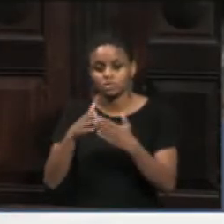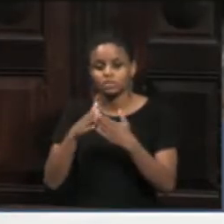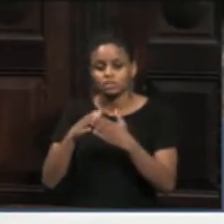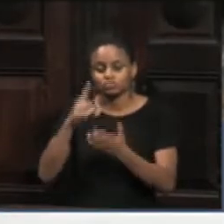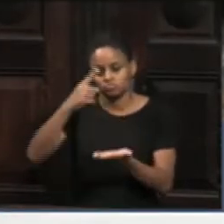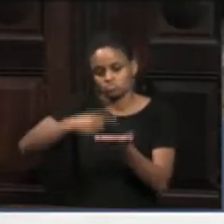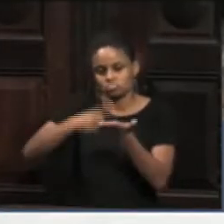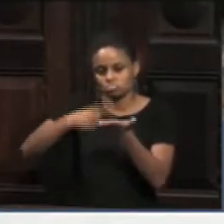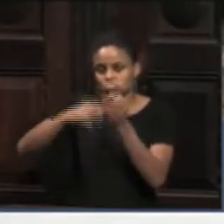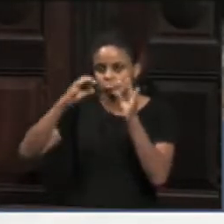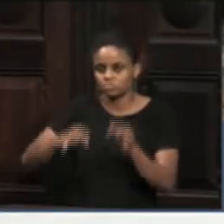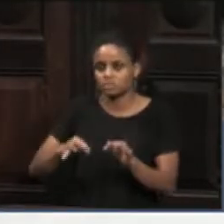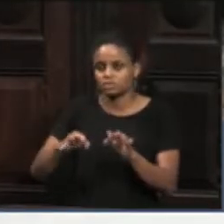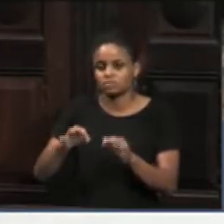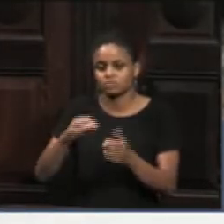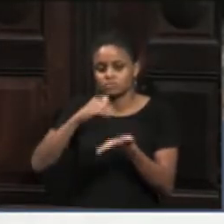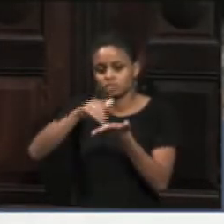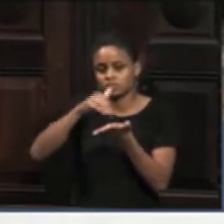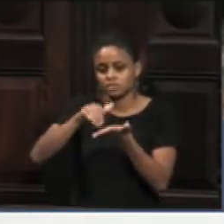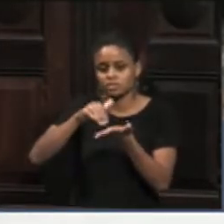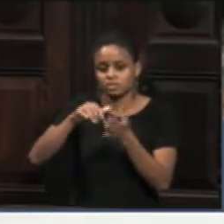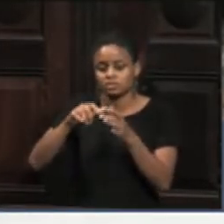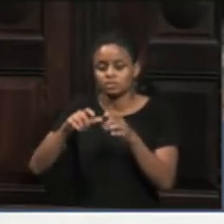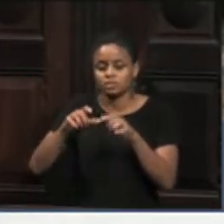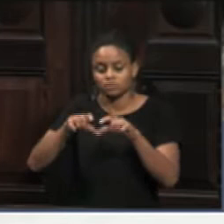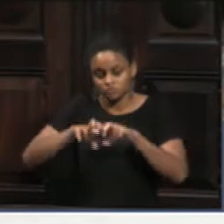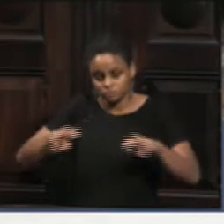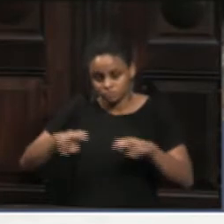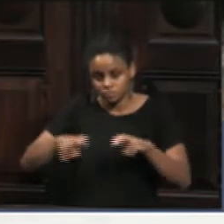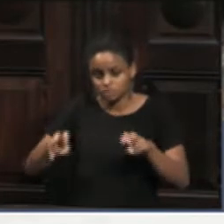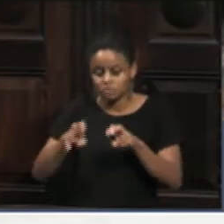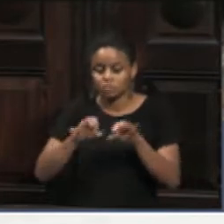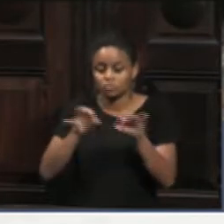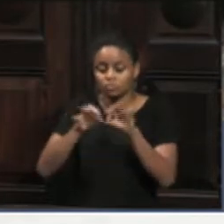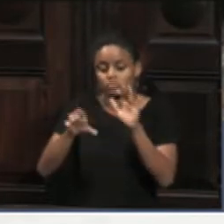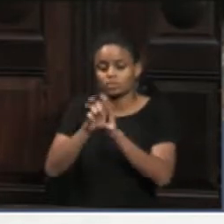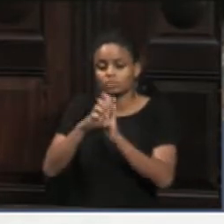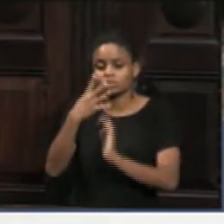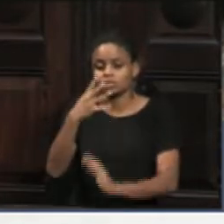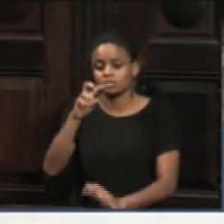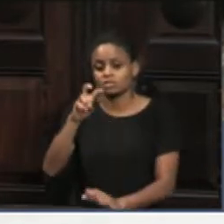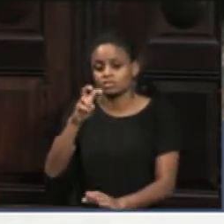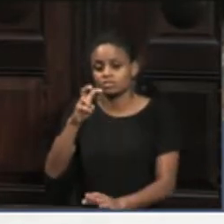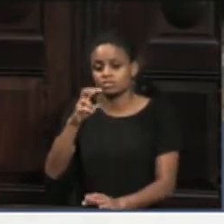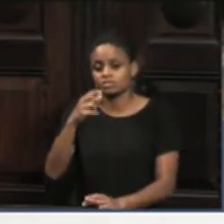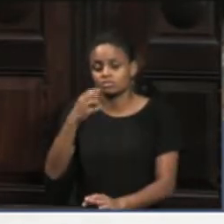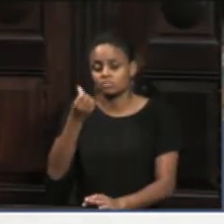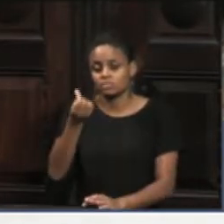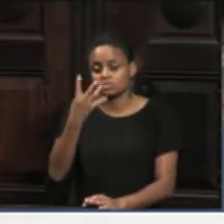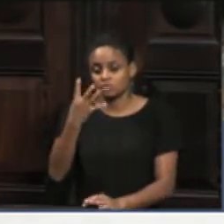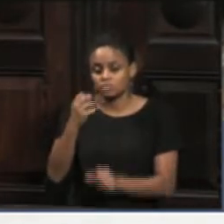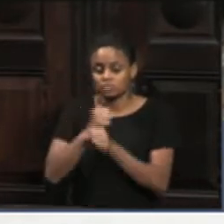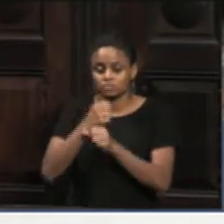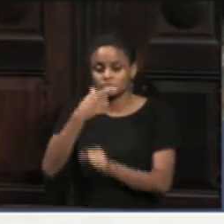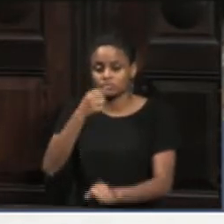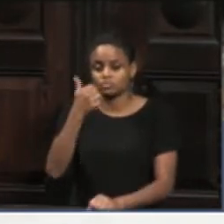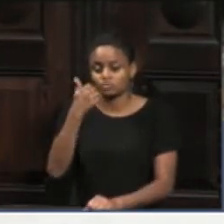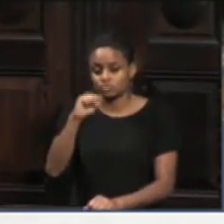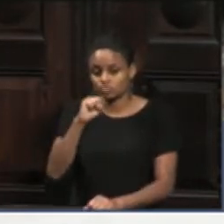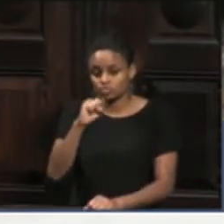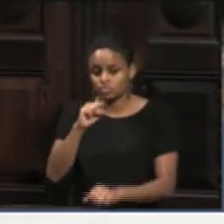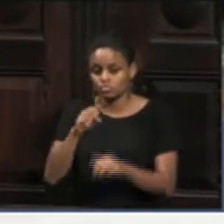mesa a aprovação do projeto 4365A de 2018. Ele não recebeu emenda, né? Foi aprovado na